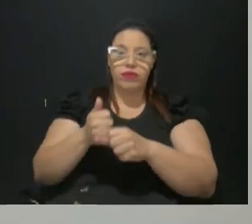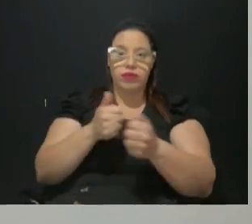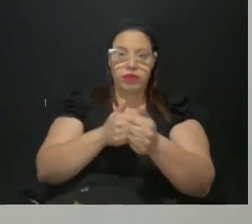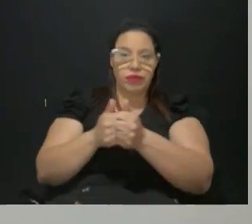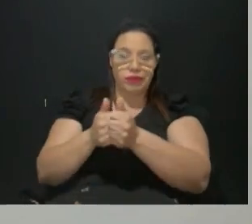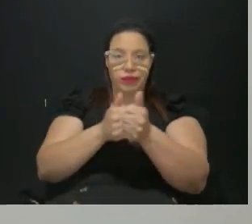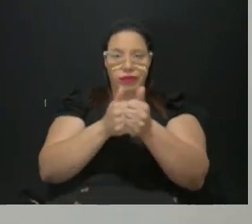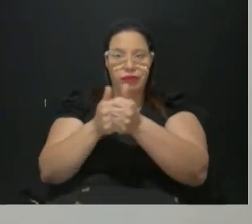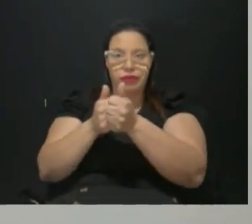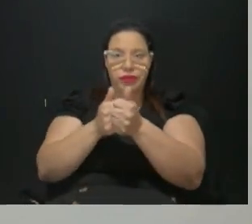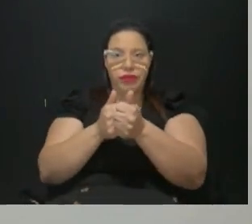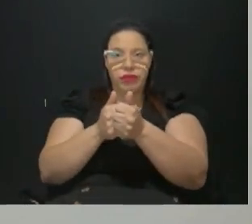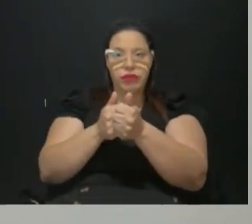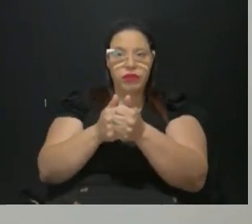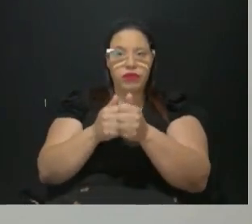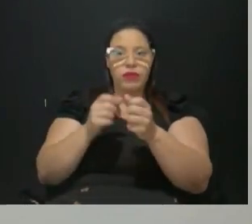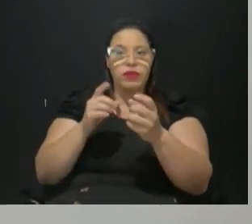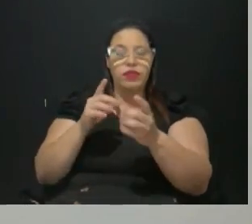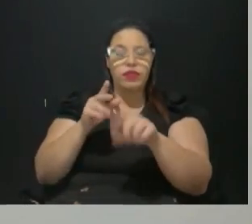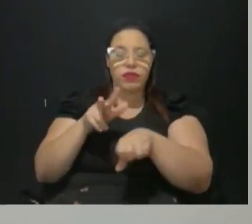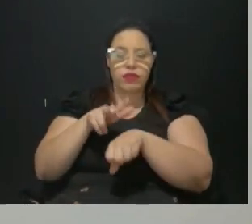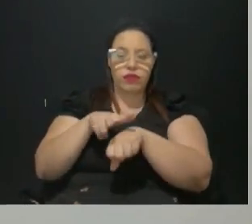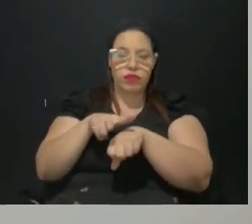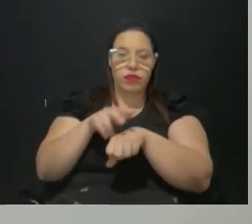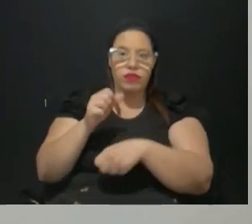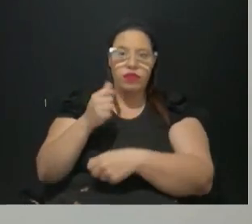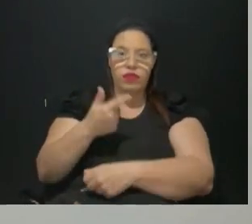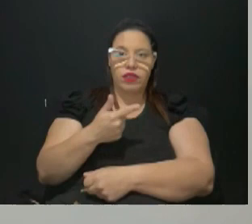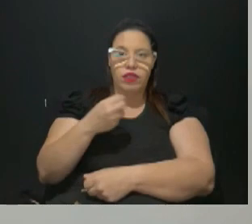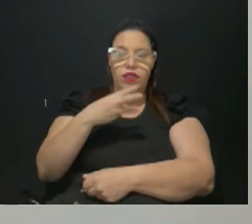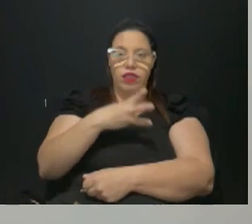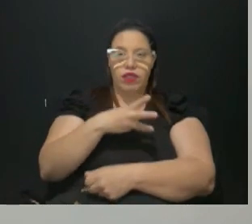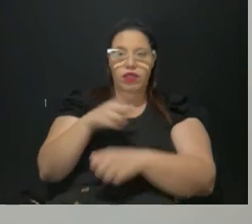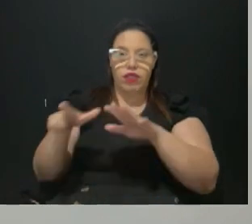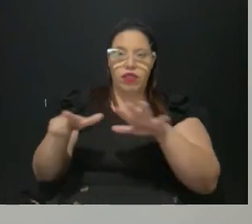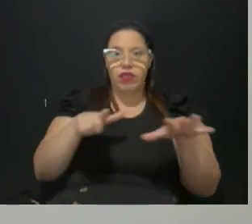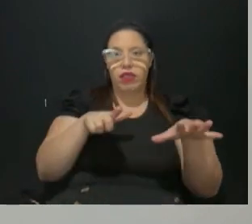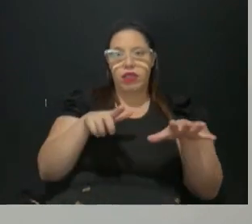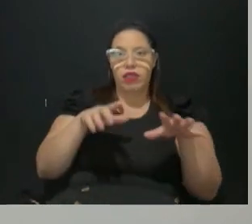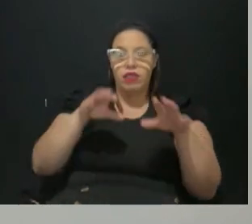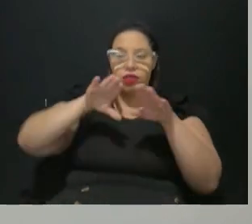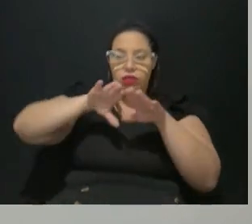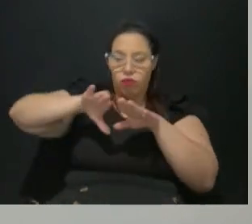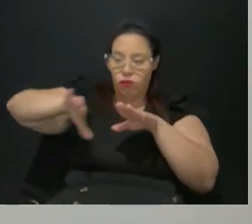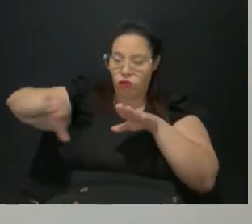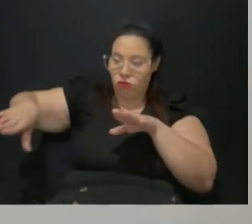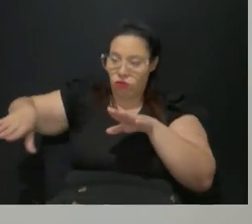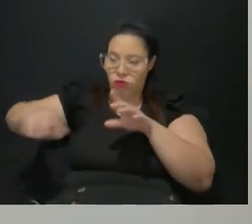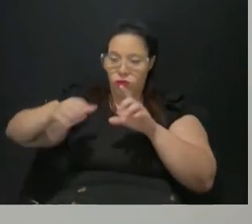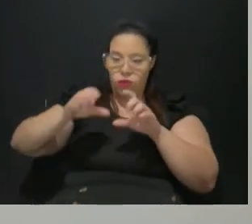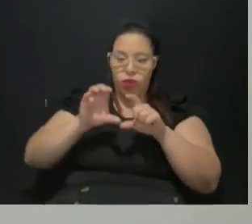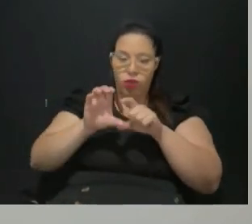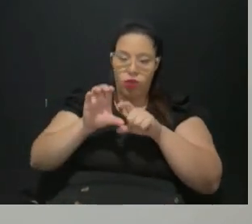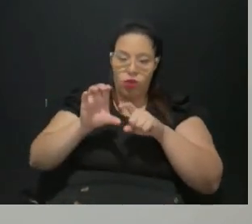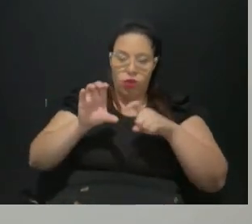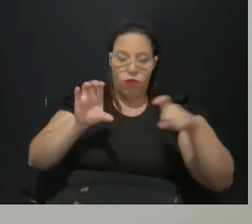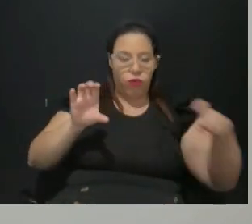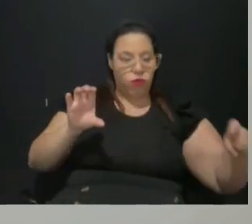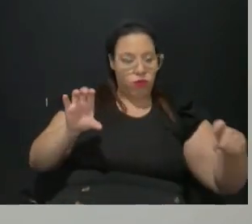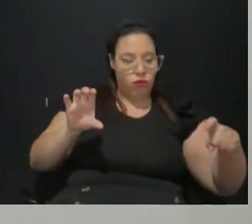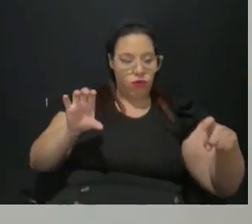dos casos, já que esse paciente às vezes fica de 2 a 3 semanas em isolamento até que todas as